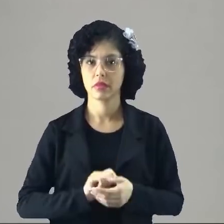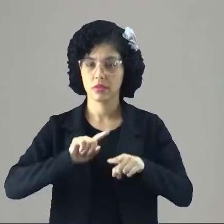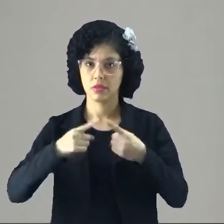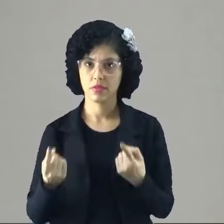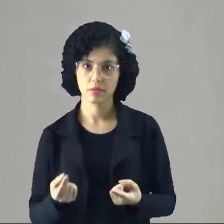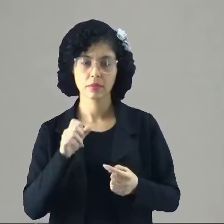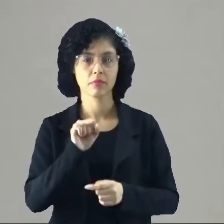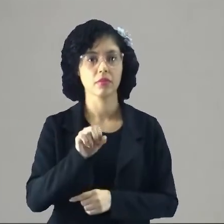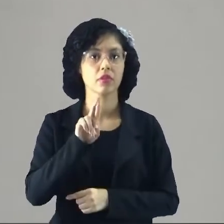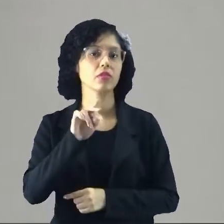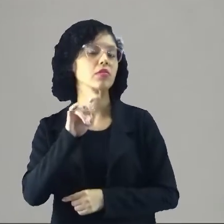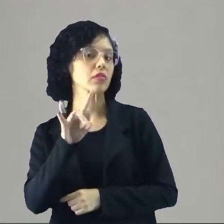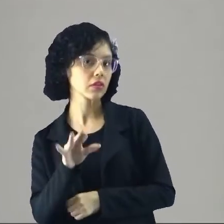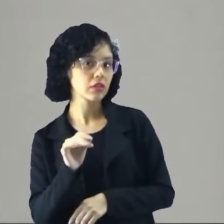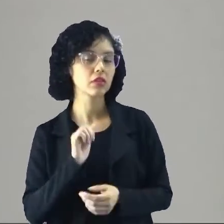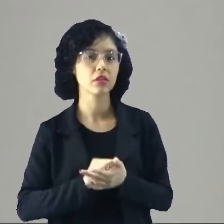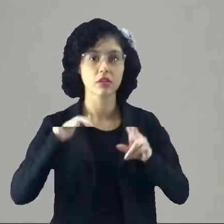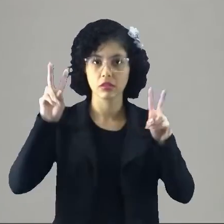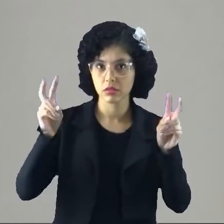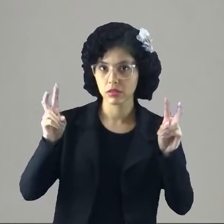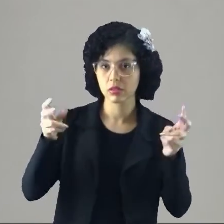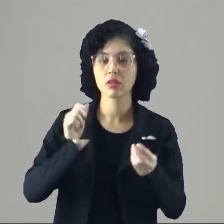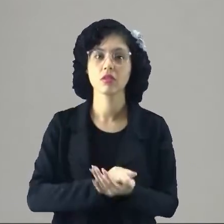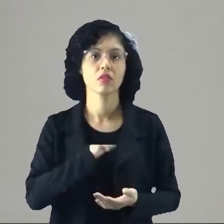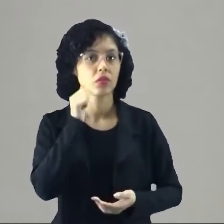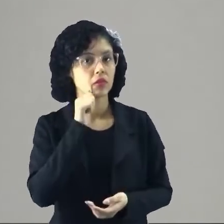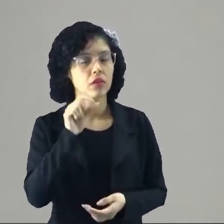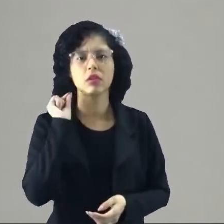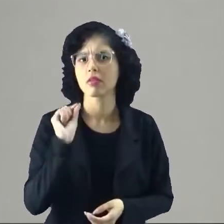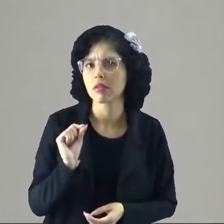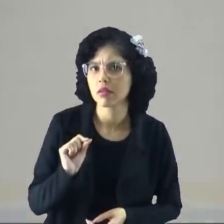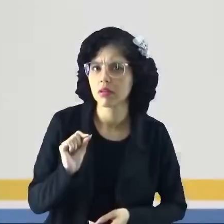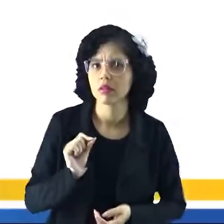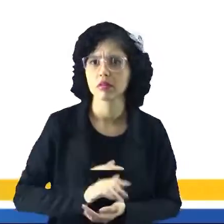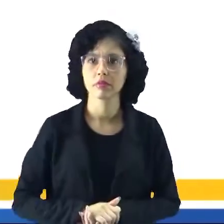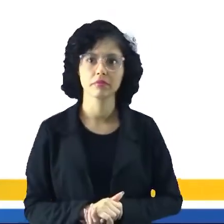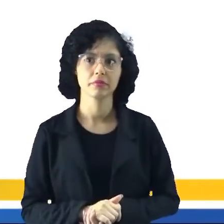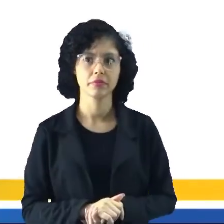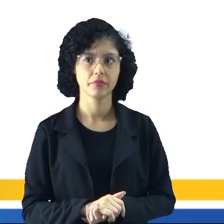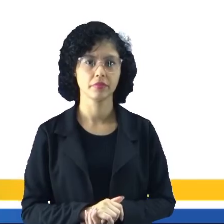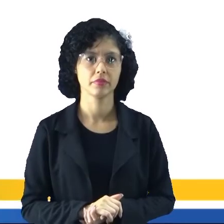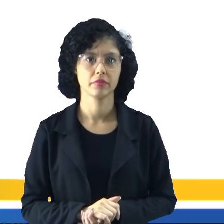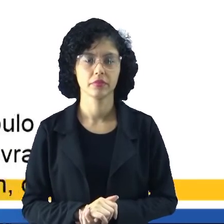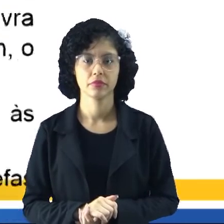para Susanita, o termo mulheres, ele está remetido a quê?